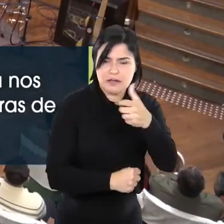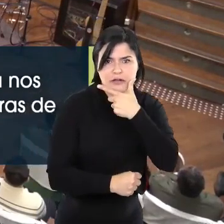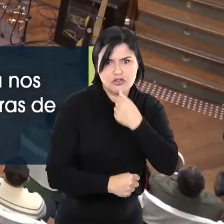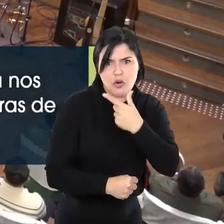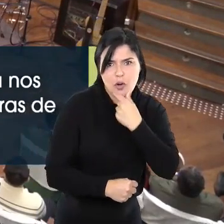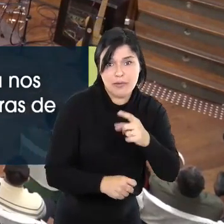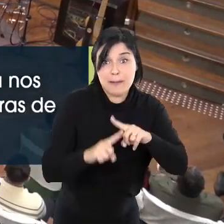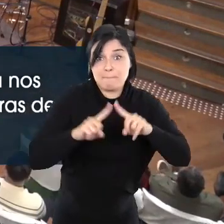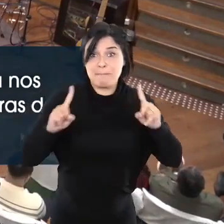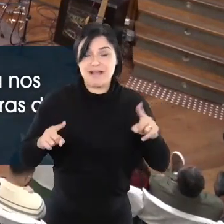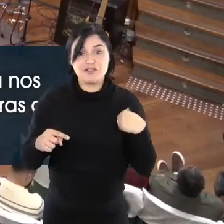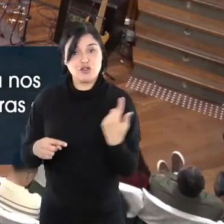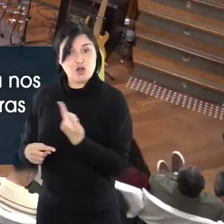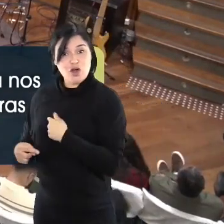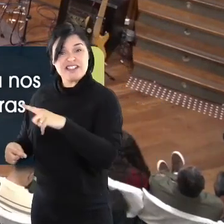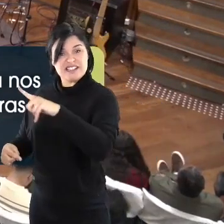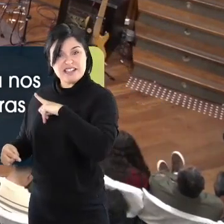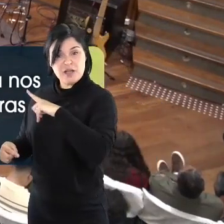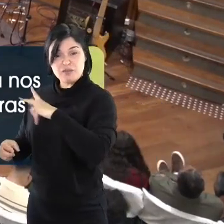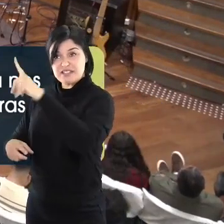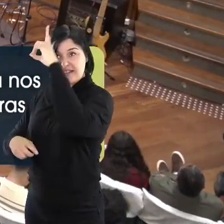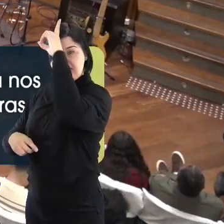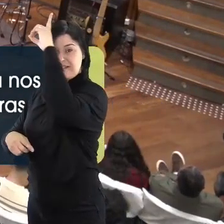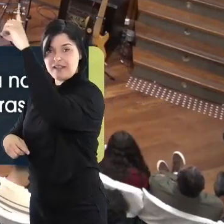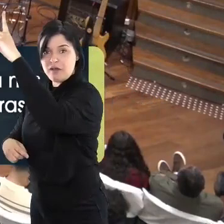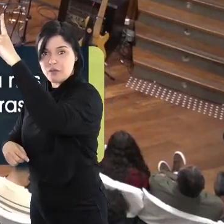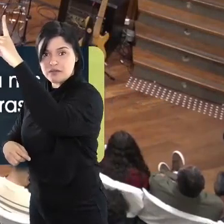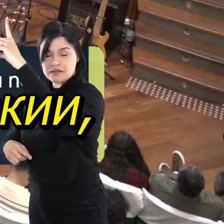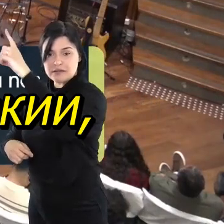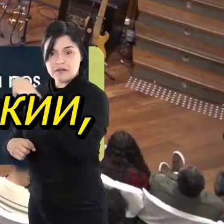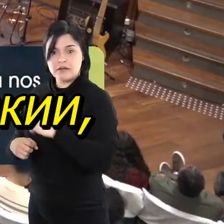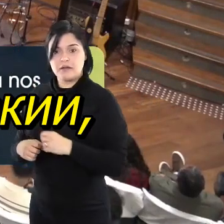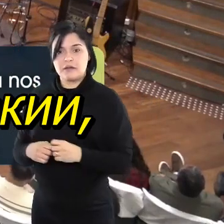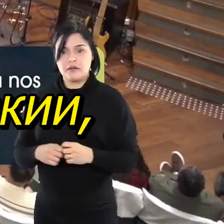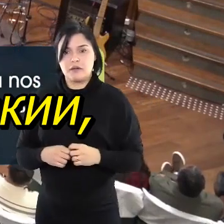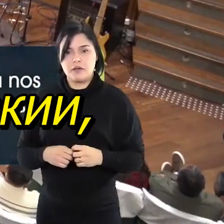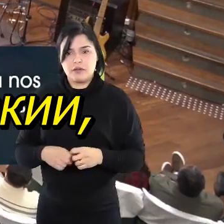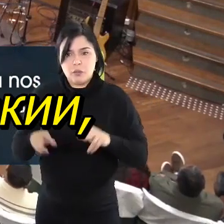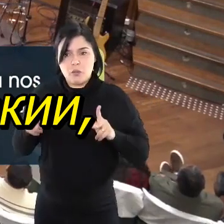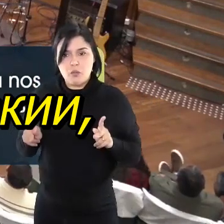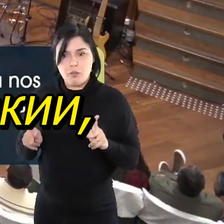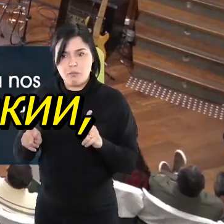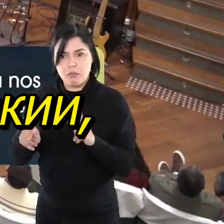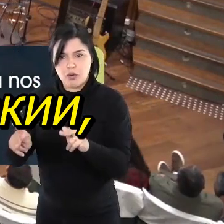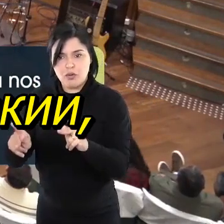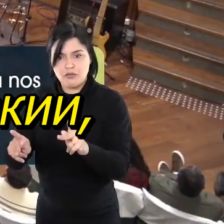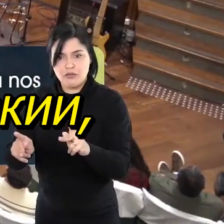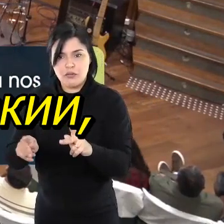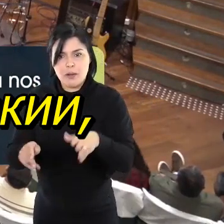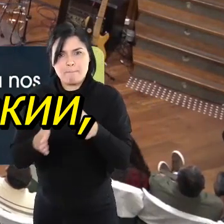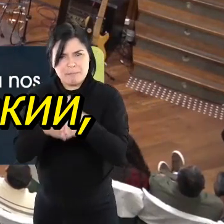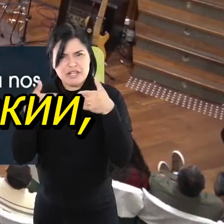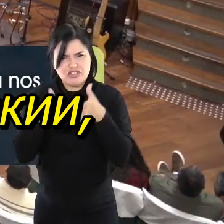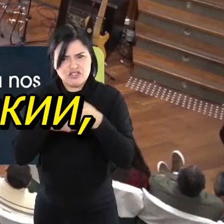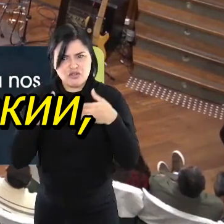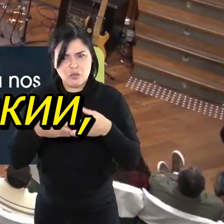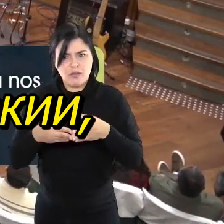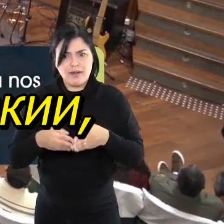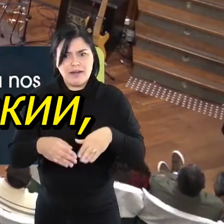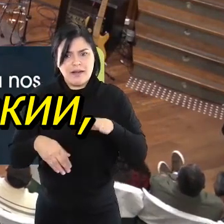nos ajudar e para guerrear nossas guerras. O povo cobrou ânimo com as palavras de